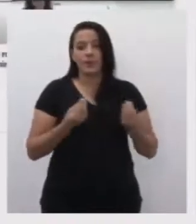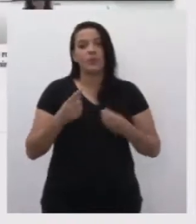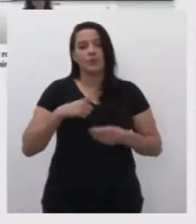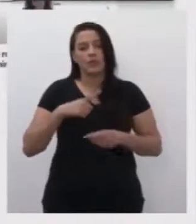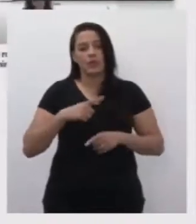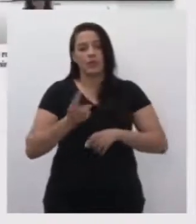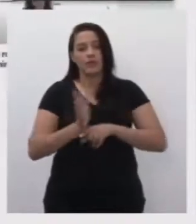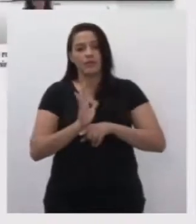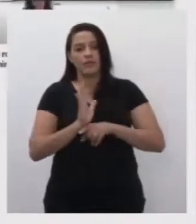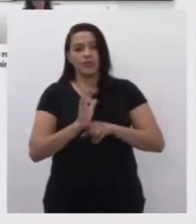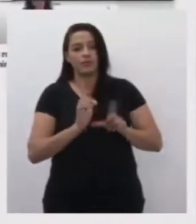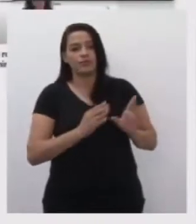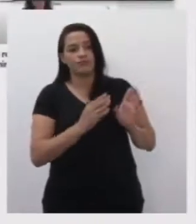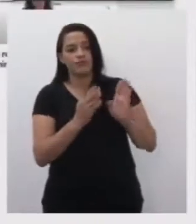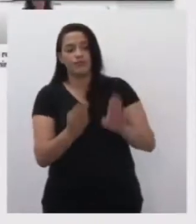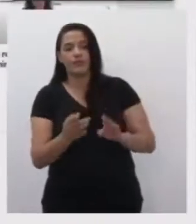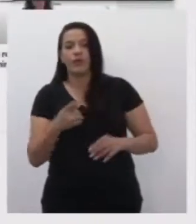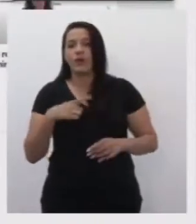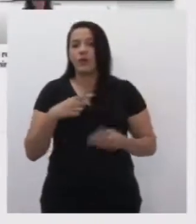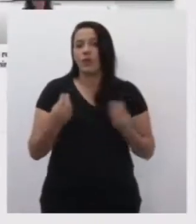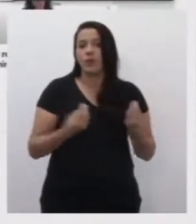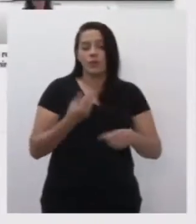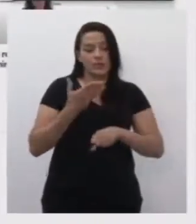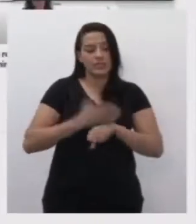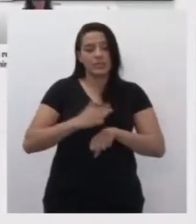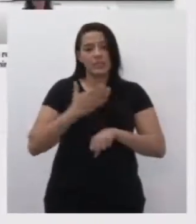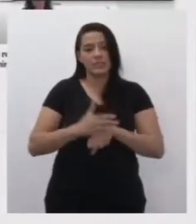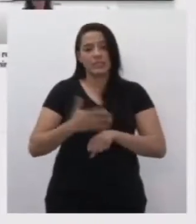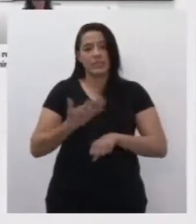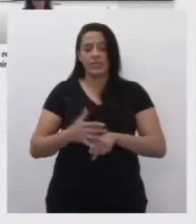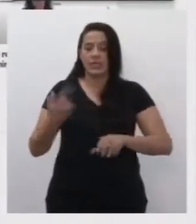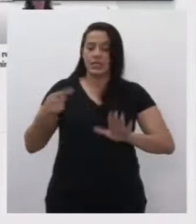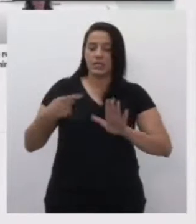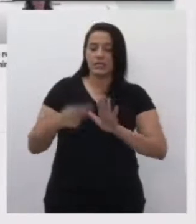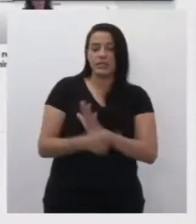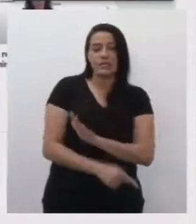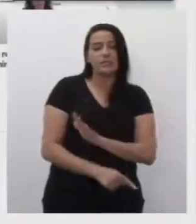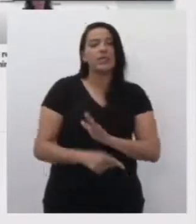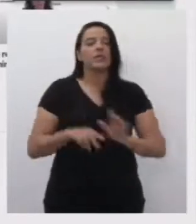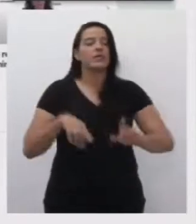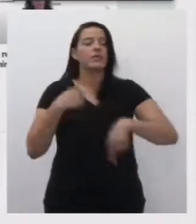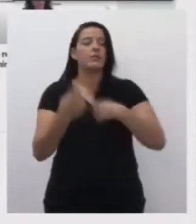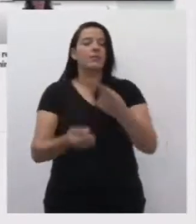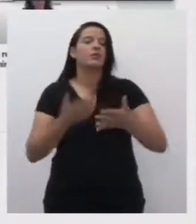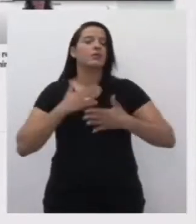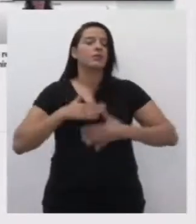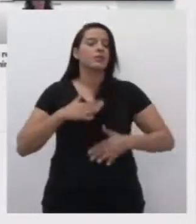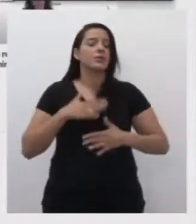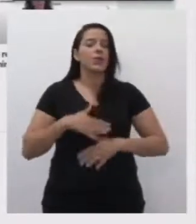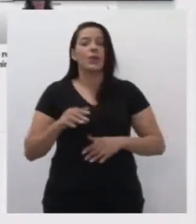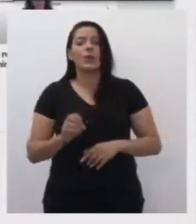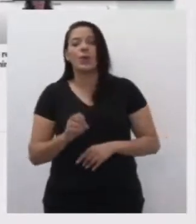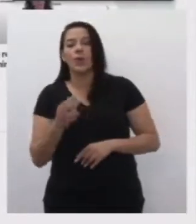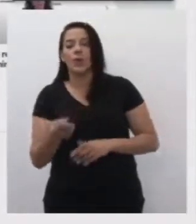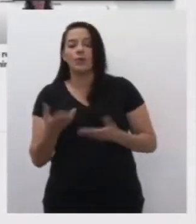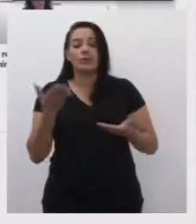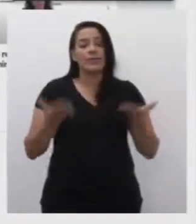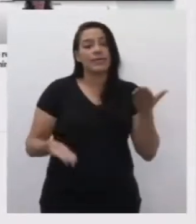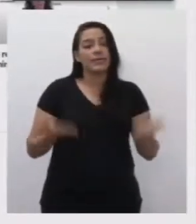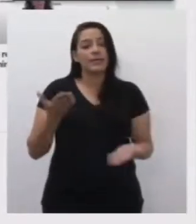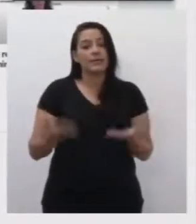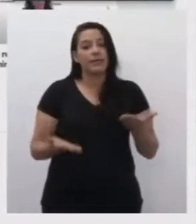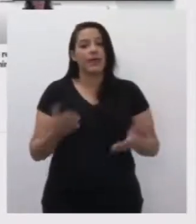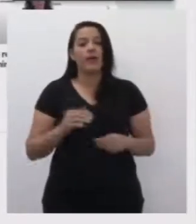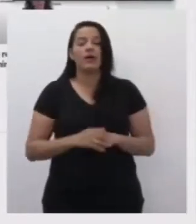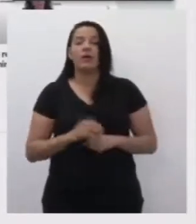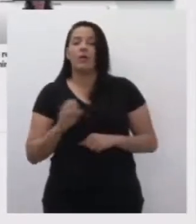como você treina, né, faz um treinamento intenso e depois você relaxa. A gente sempre fala muito sobre equilibrar. O aluno que está se preparando para o vestibular, ele sempre está